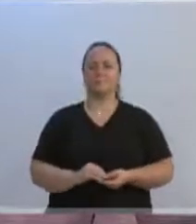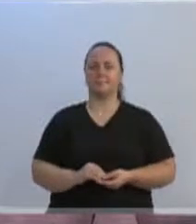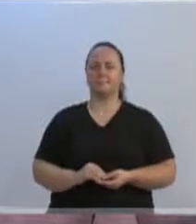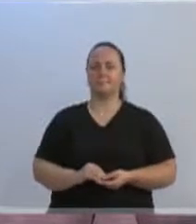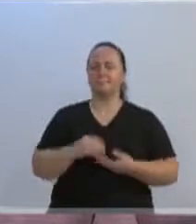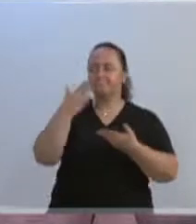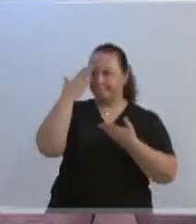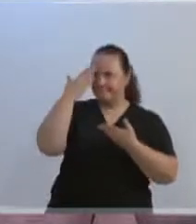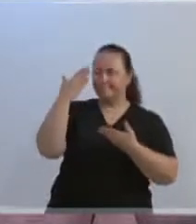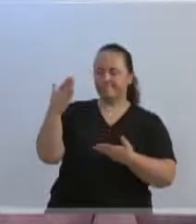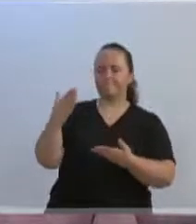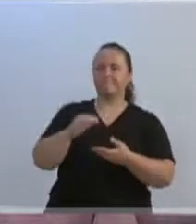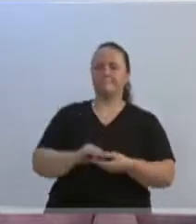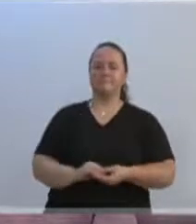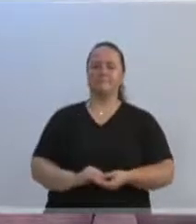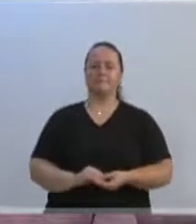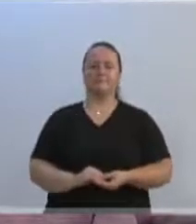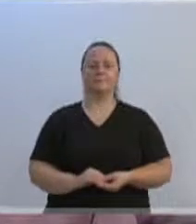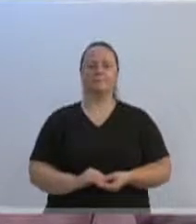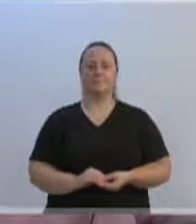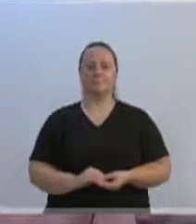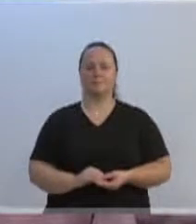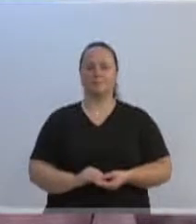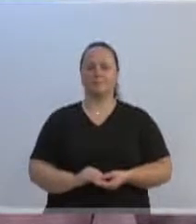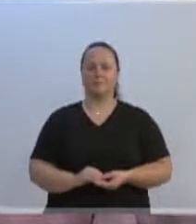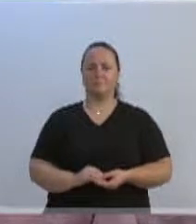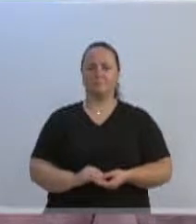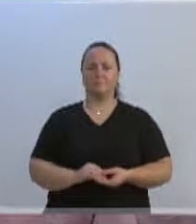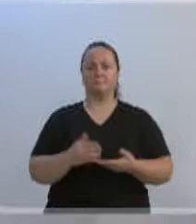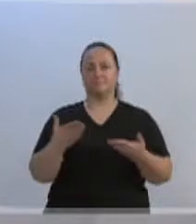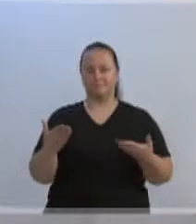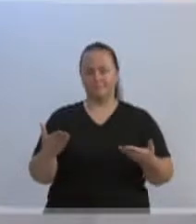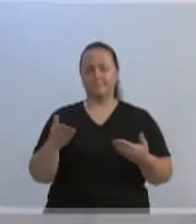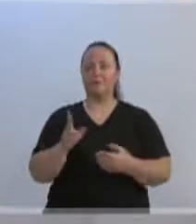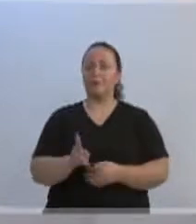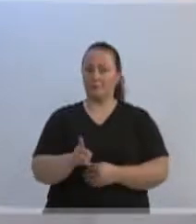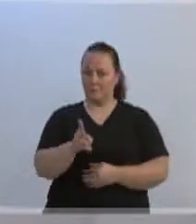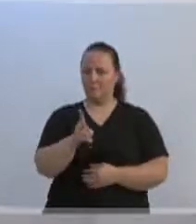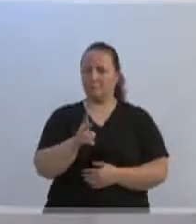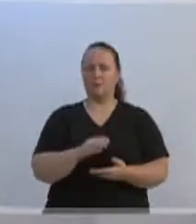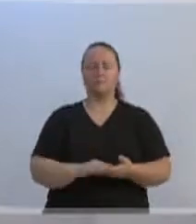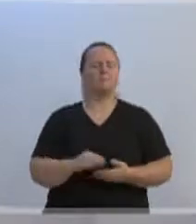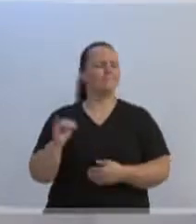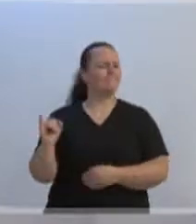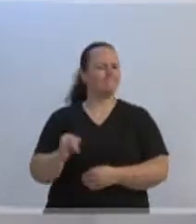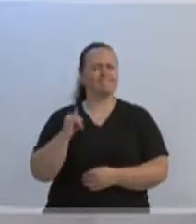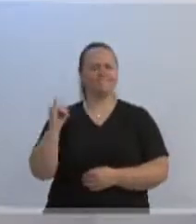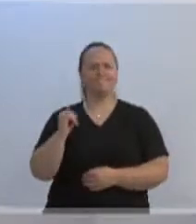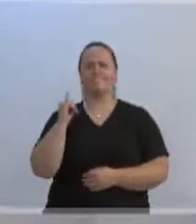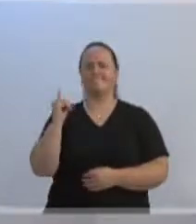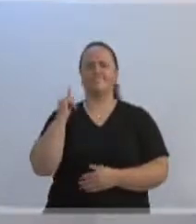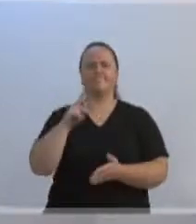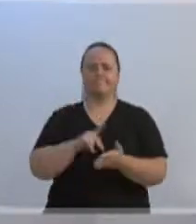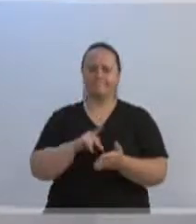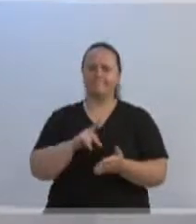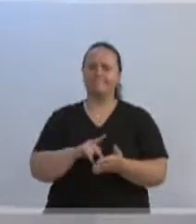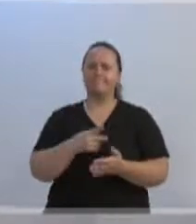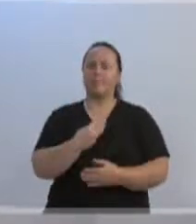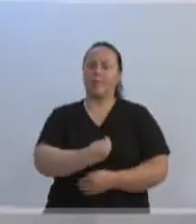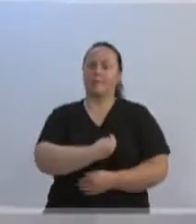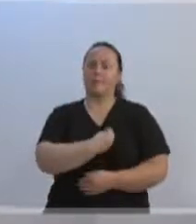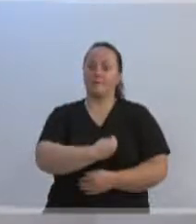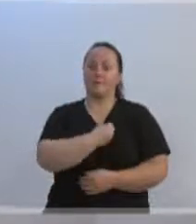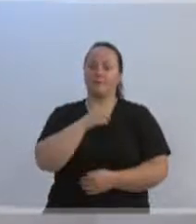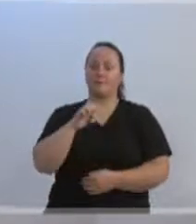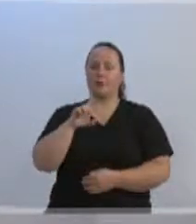obrigado presidente então continuando foi muito importante estar lá presente no ex vereador